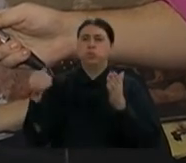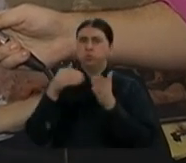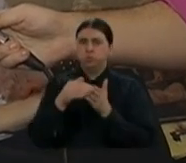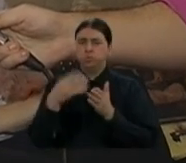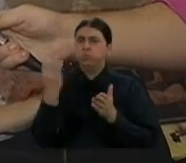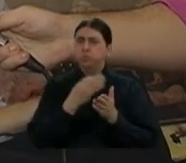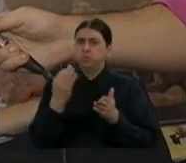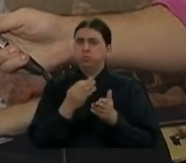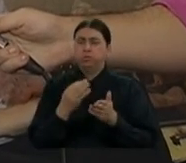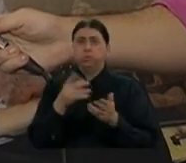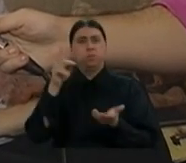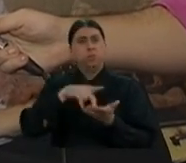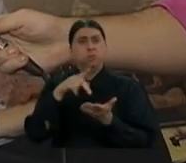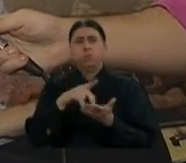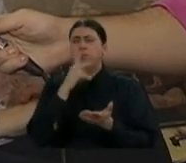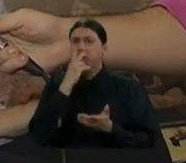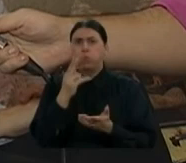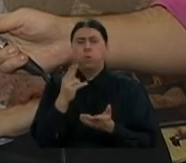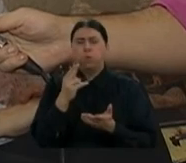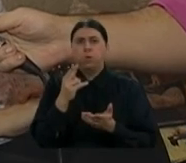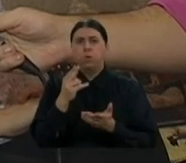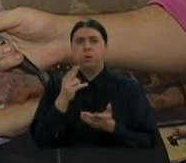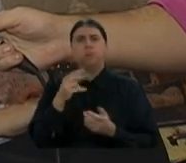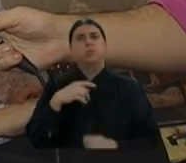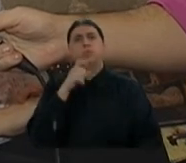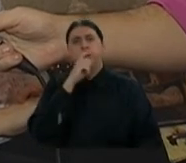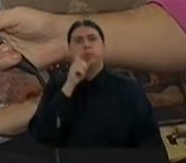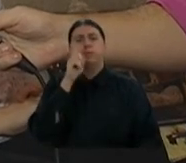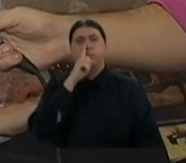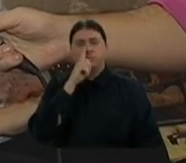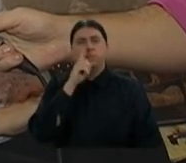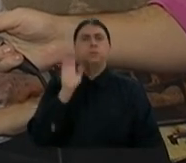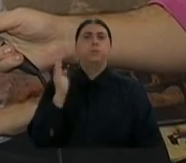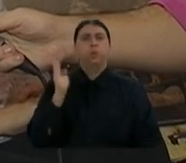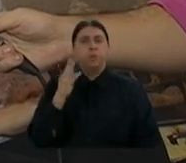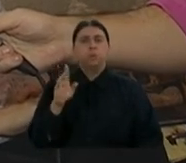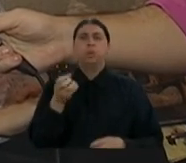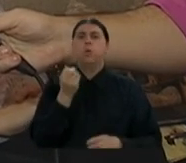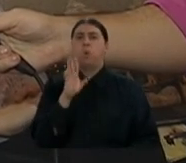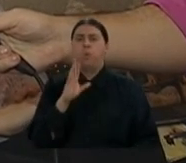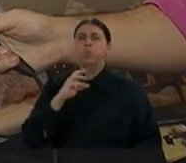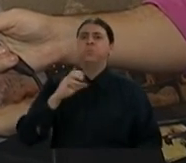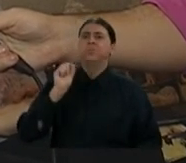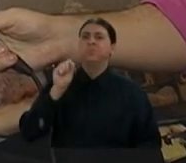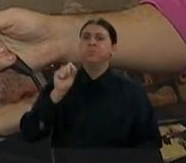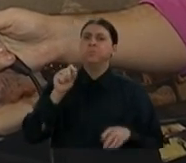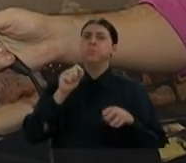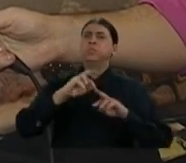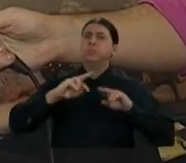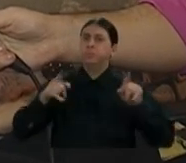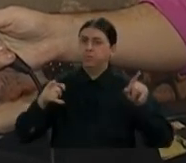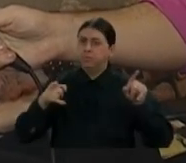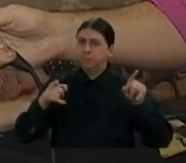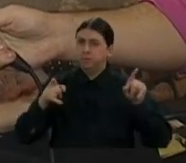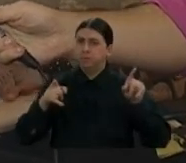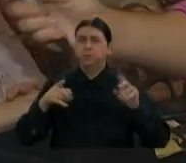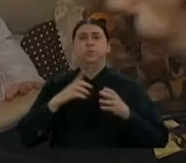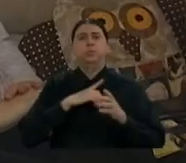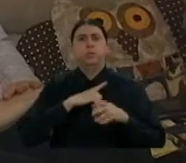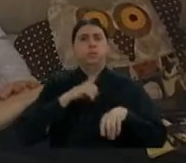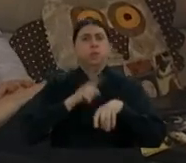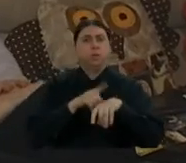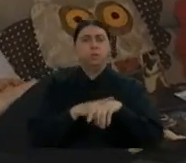igual ao pai mãe biológico filho biológico a diferença é